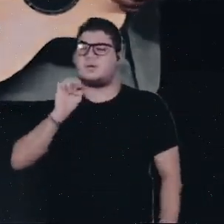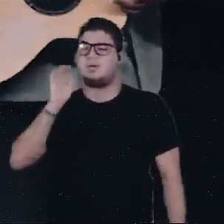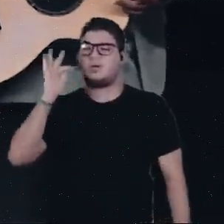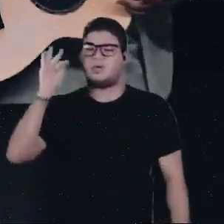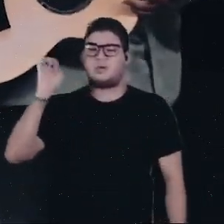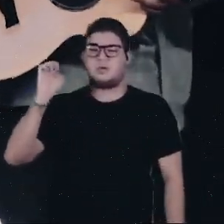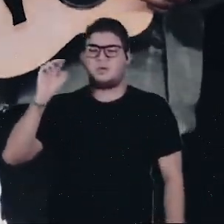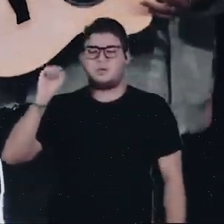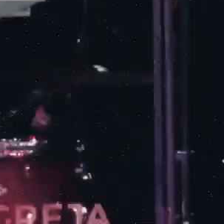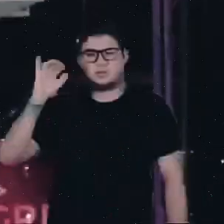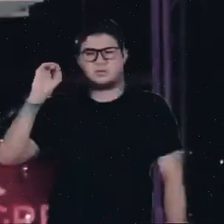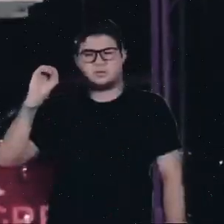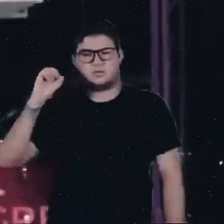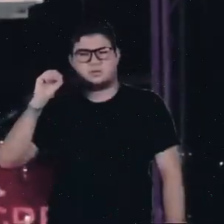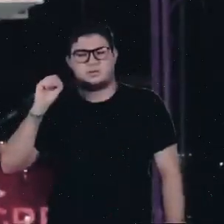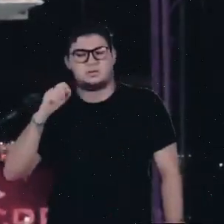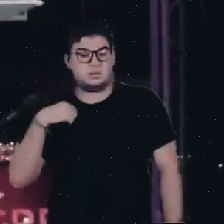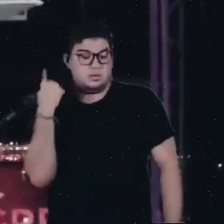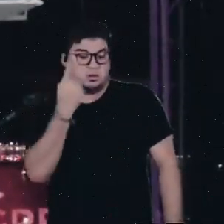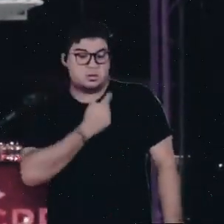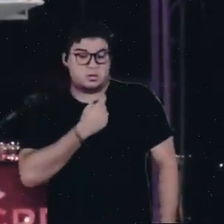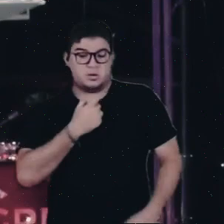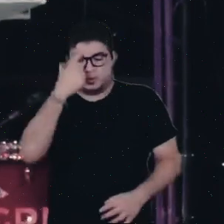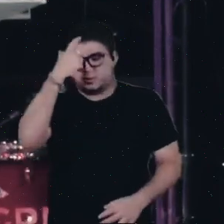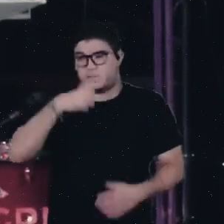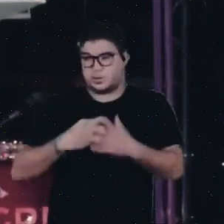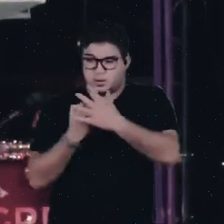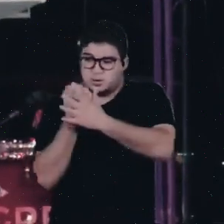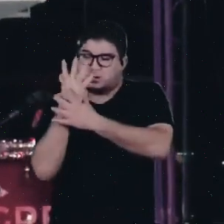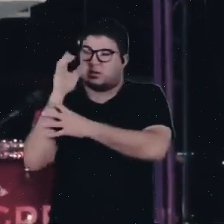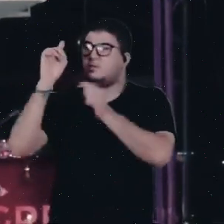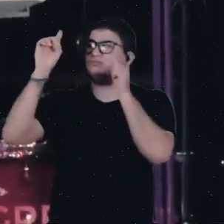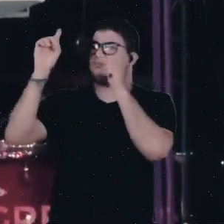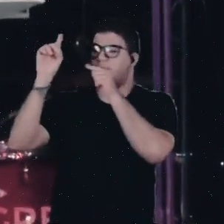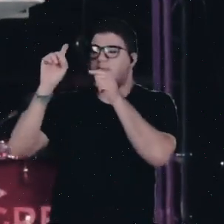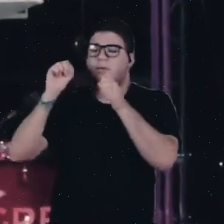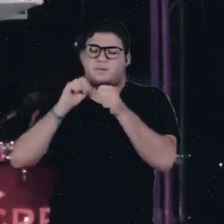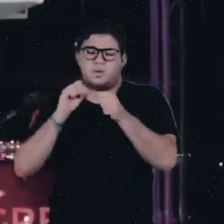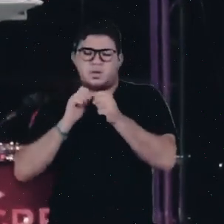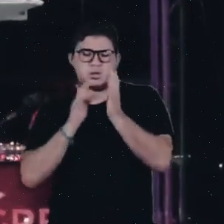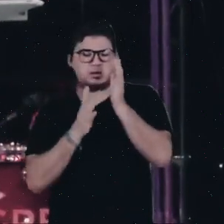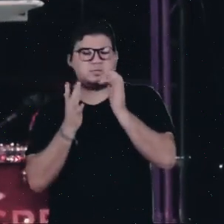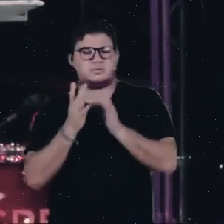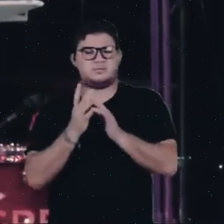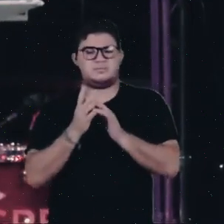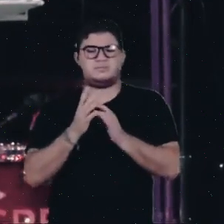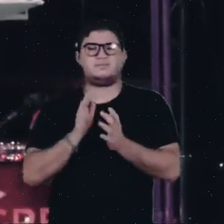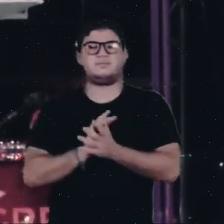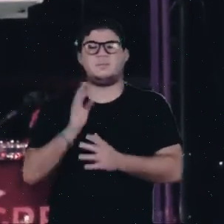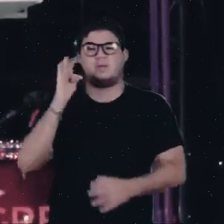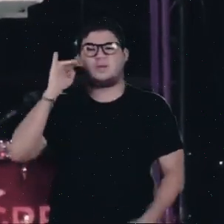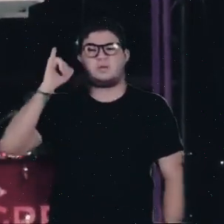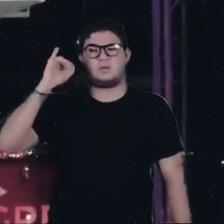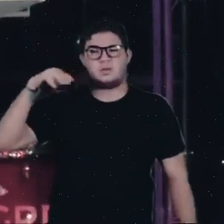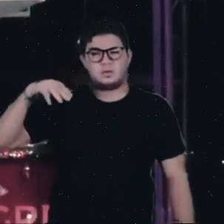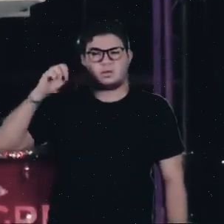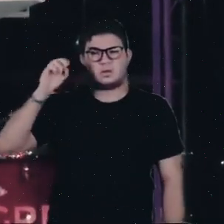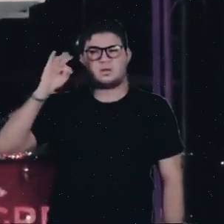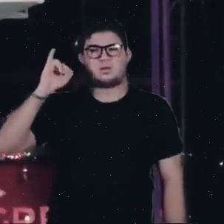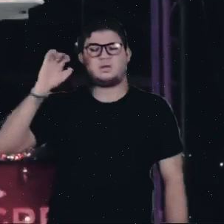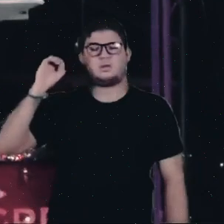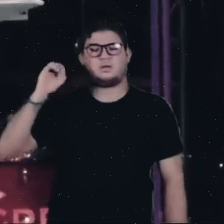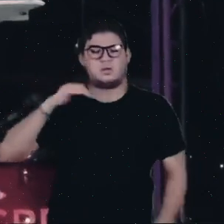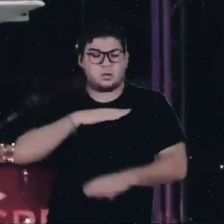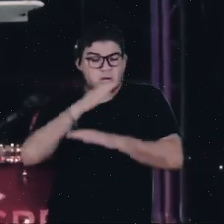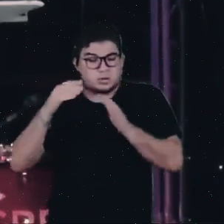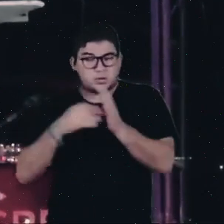somos criação de Deus, realizada em Cristo Jesus. 1 Timóteo 4:4 diz: tudo que Deus criou é